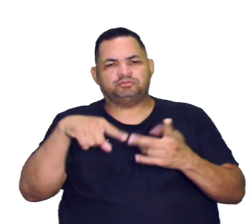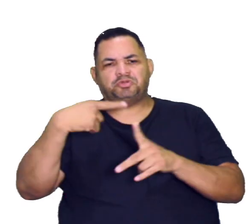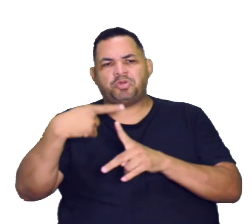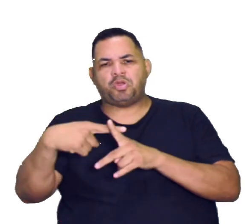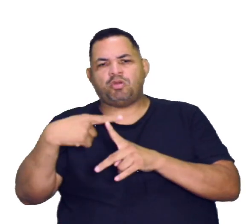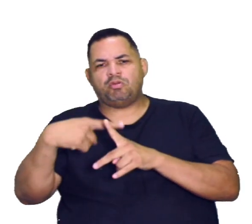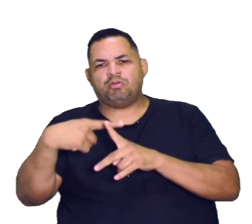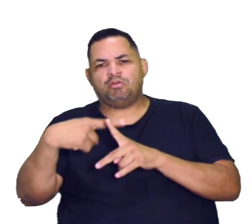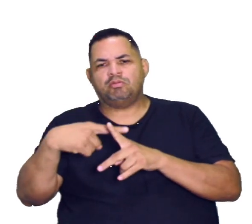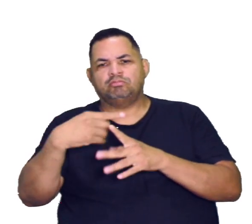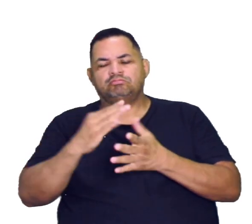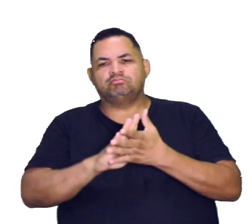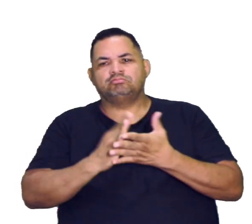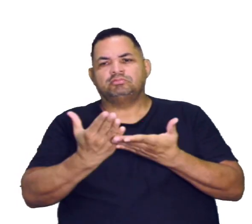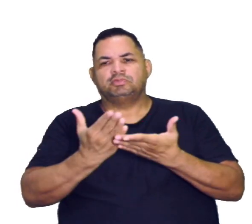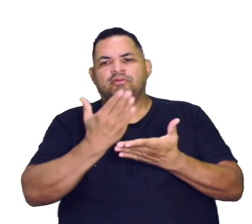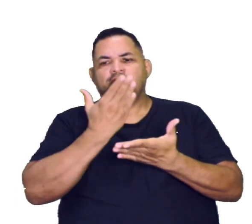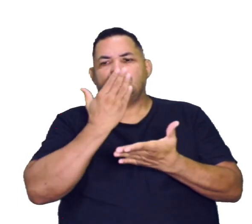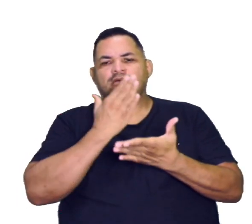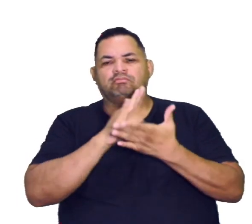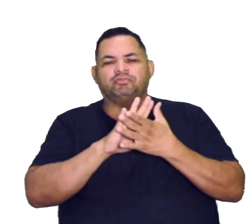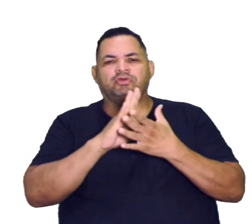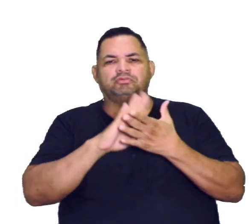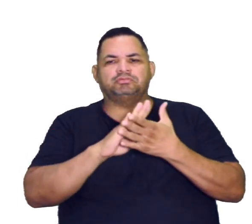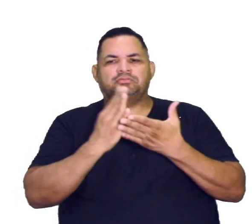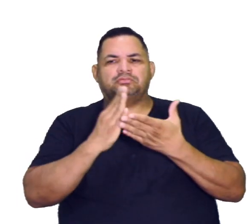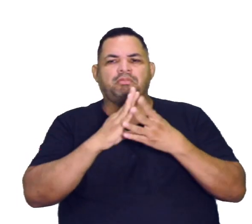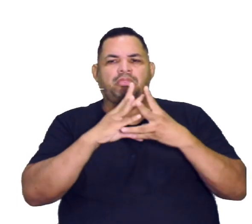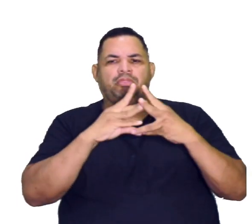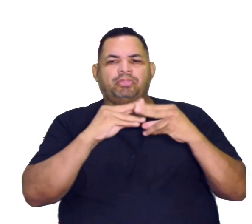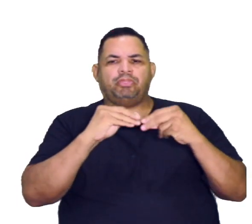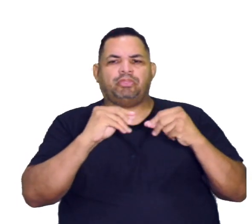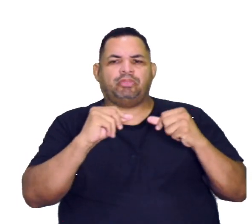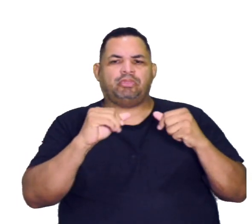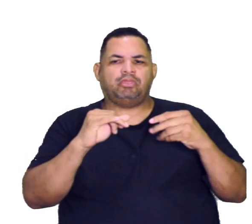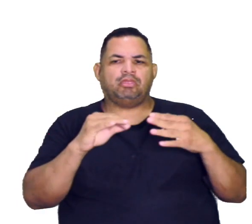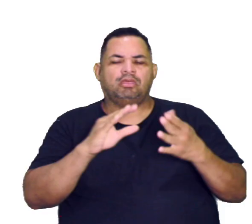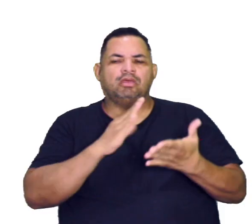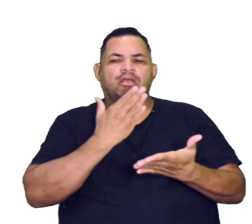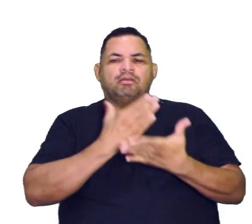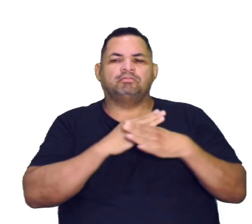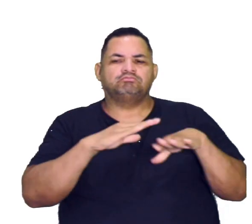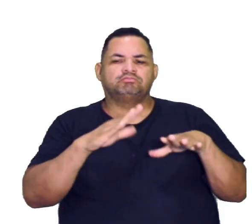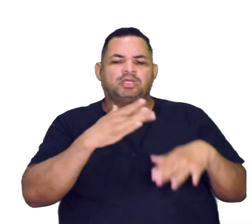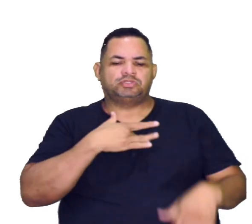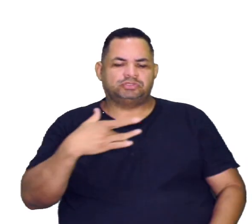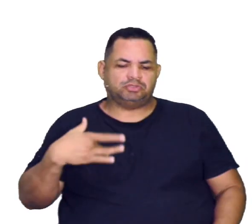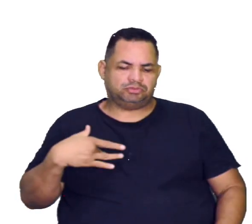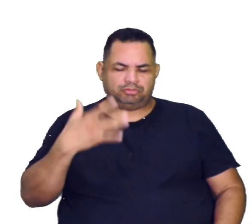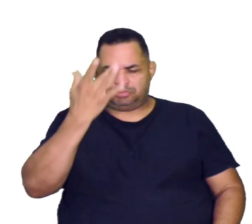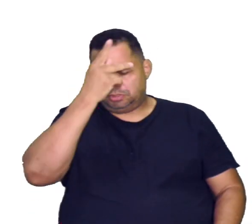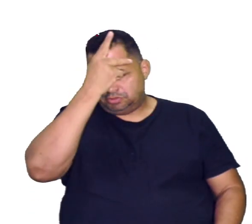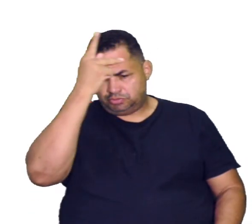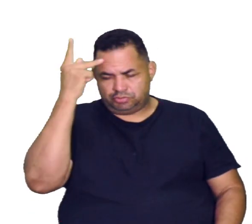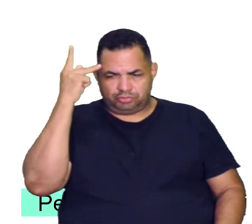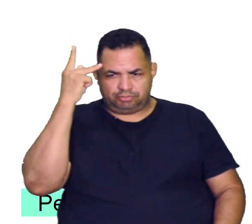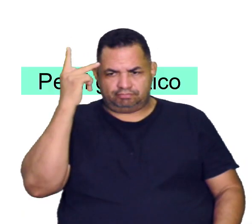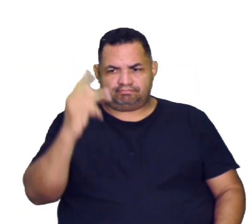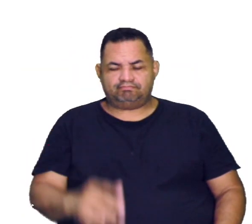tá? Que vão destruindo aí progressivamente a saúde do indivíduo,